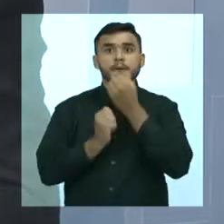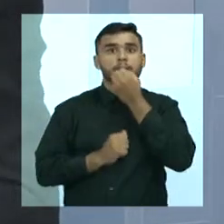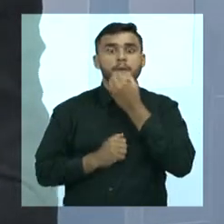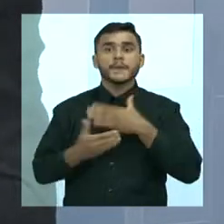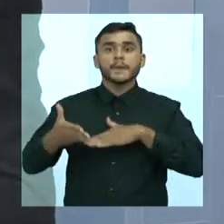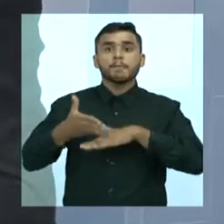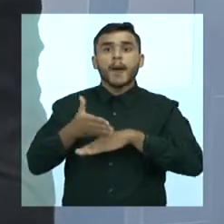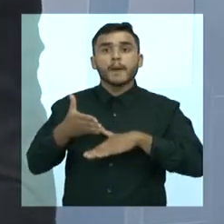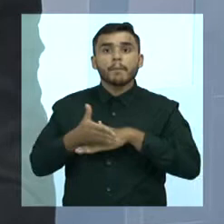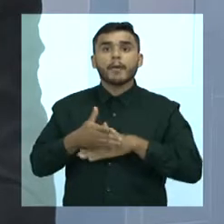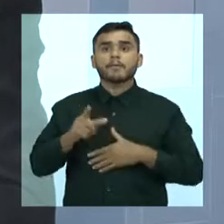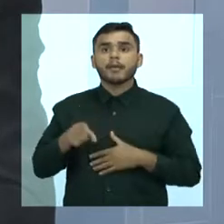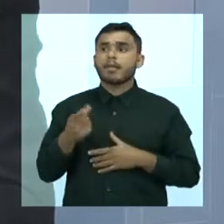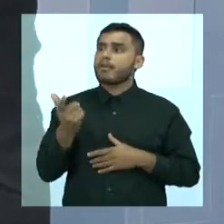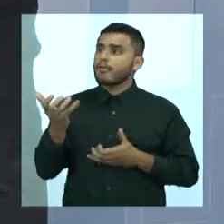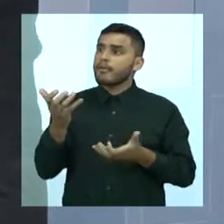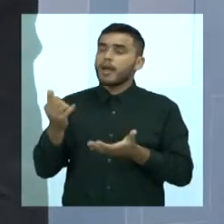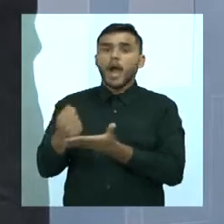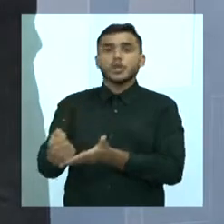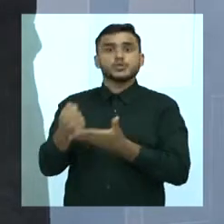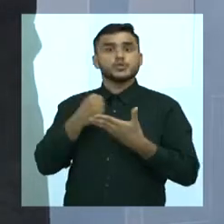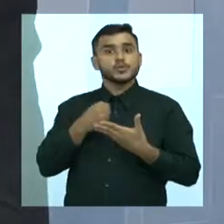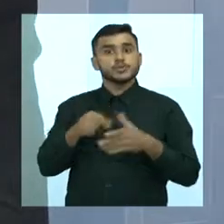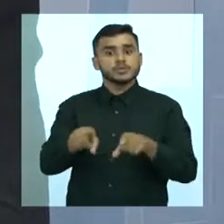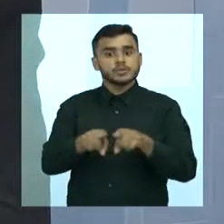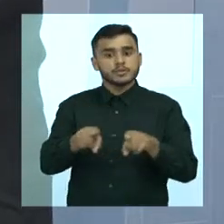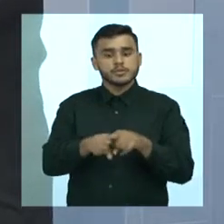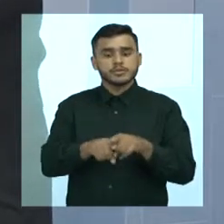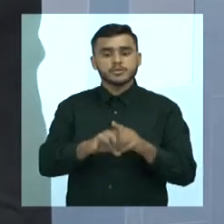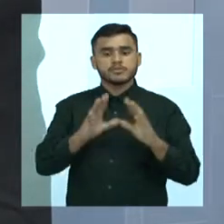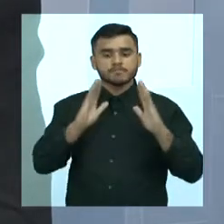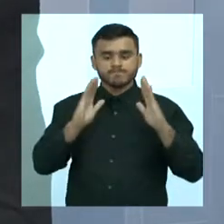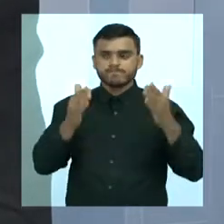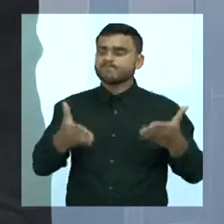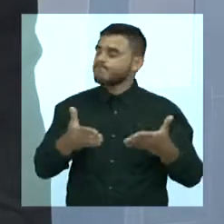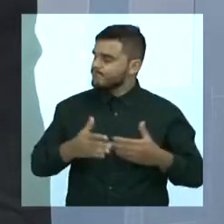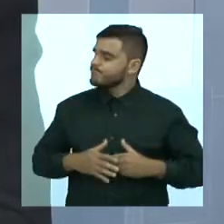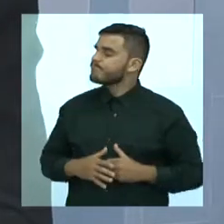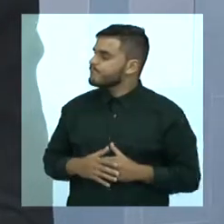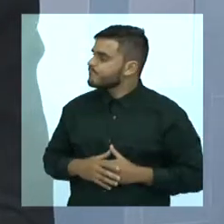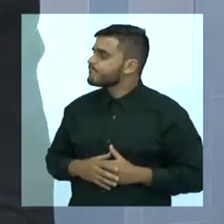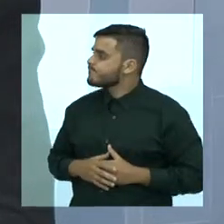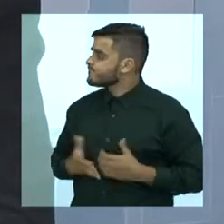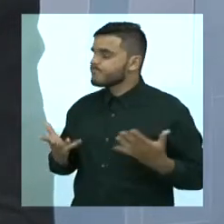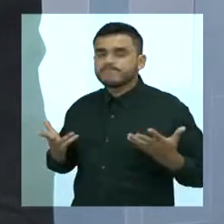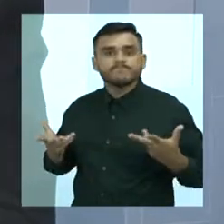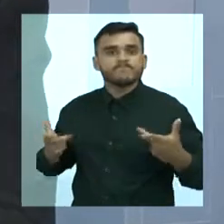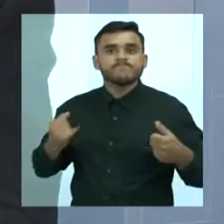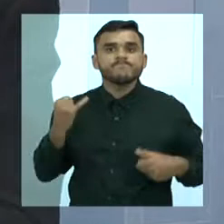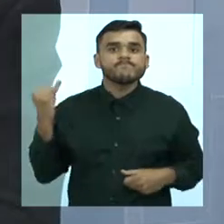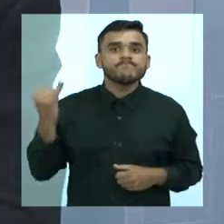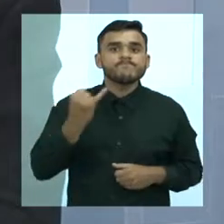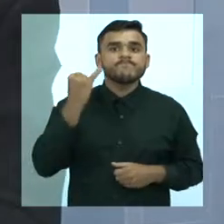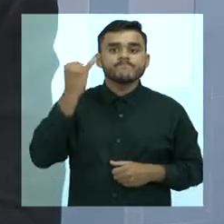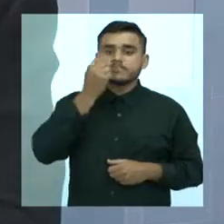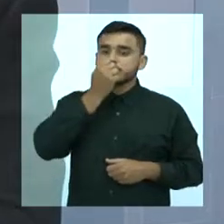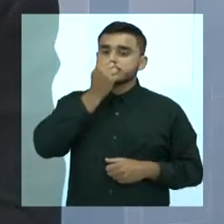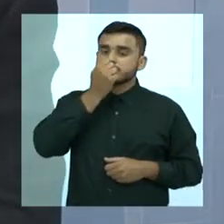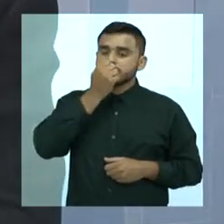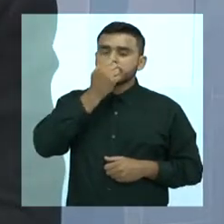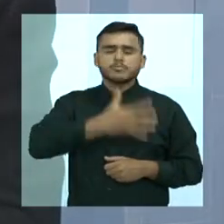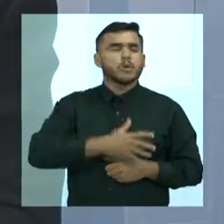participação, fazer doações, pô, Paulo, isso, na minha avaliação, é muito importante. Que